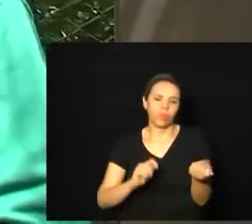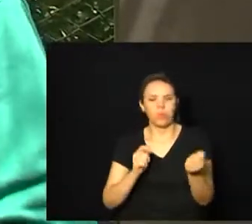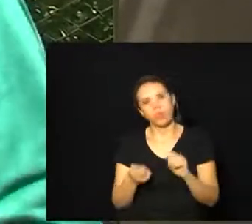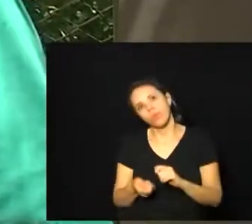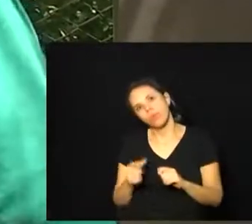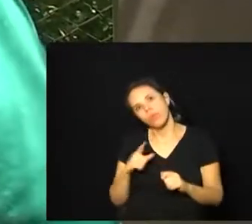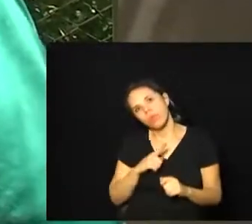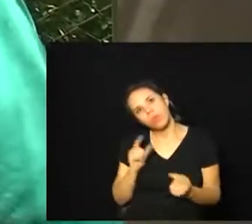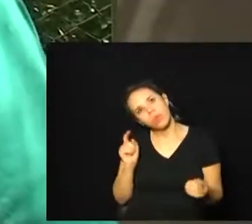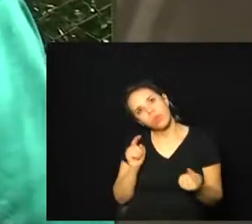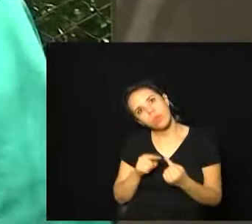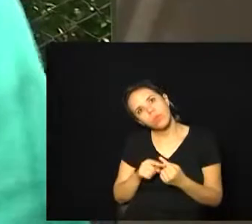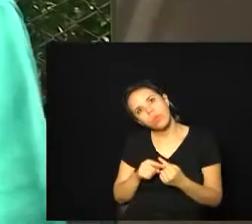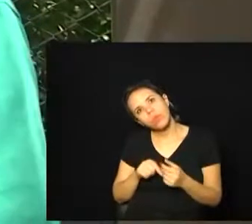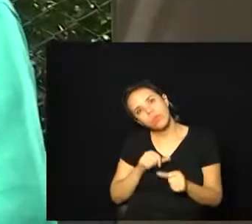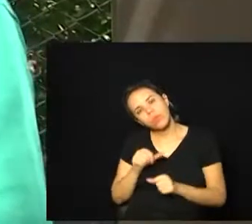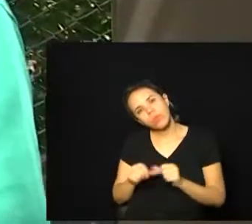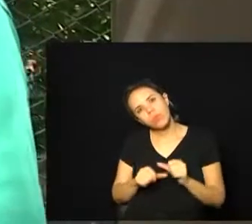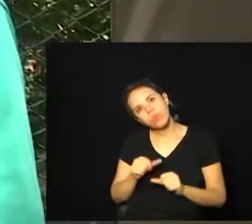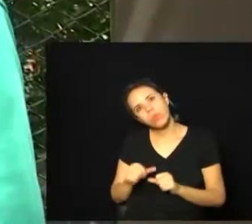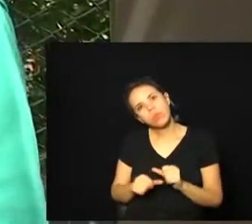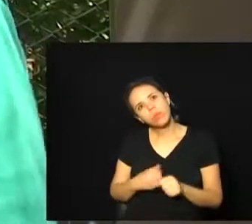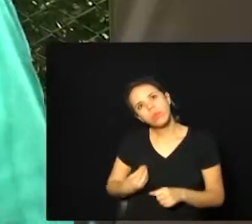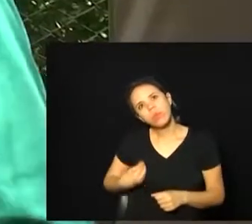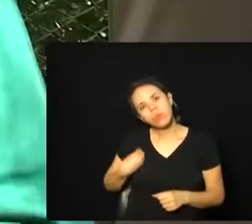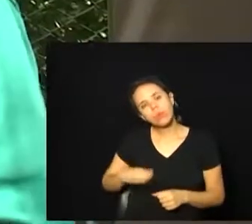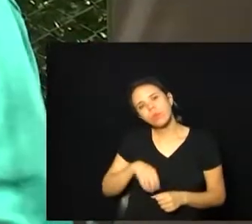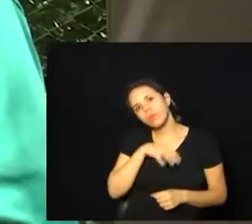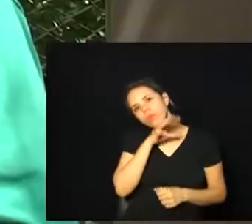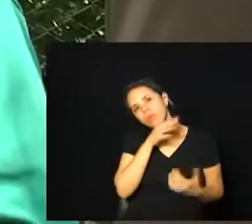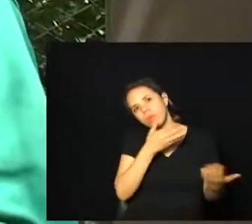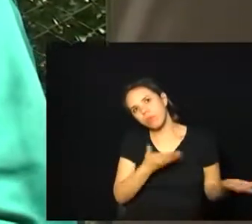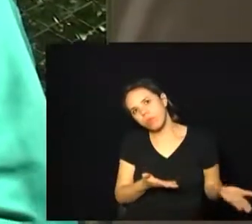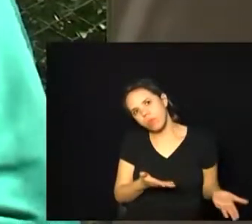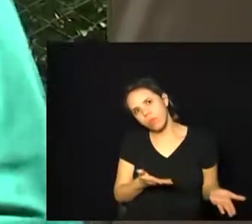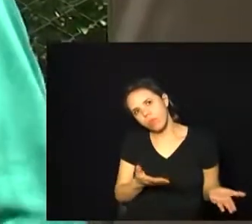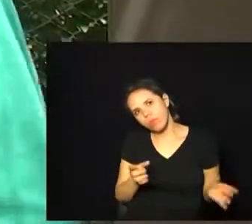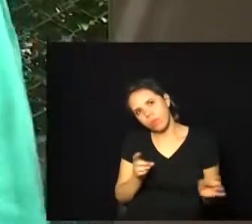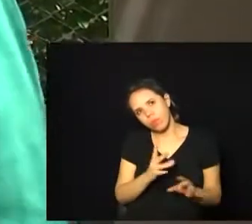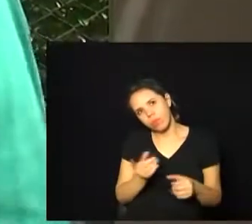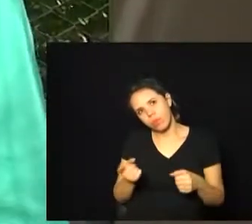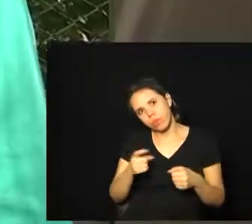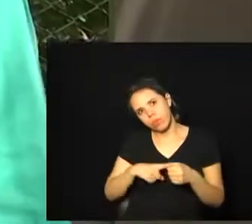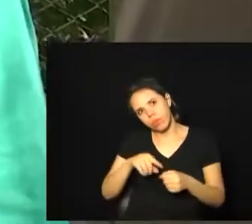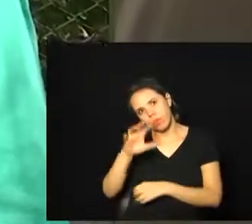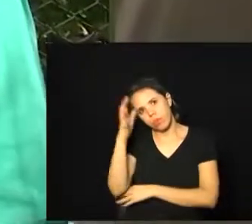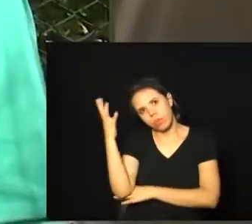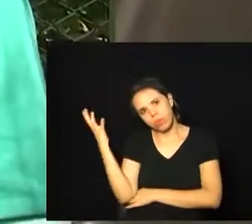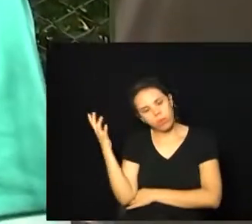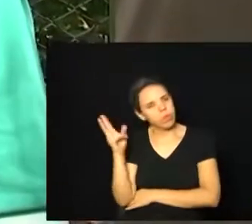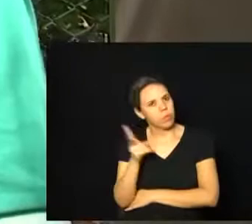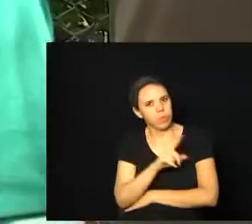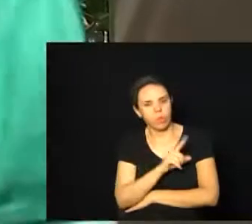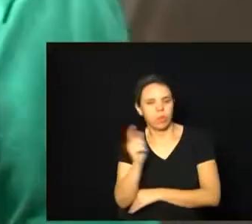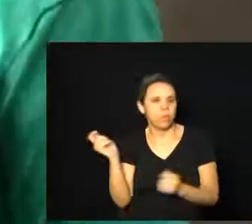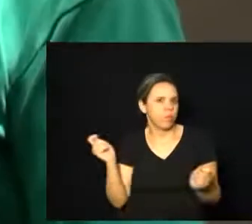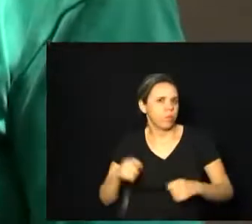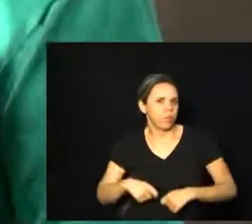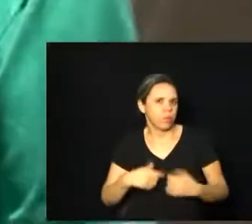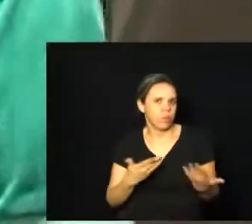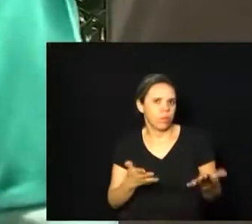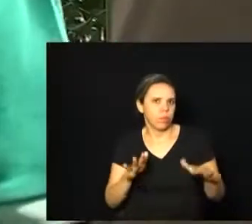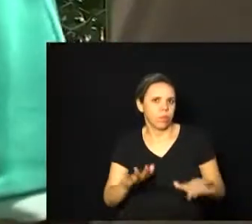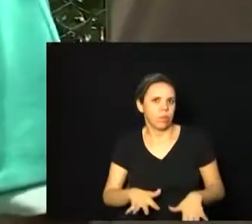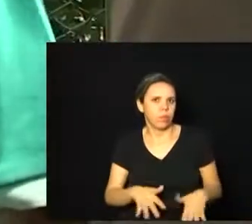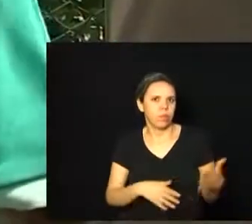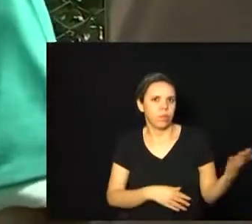ela tem como objetivo transformar a vida desse animal pronta para voltar à natureza, mas nem sempre isso é possível, aí eles ficam